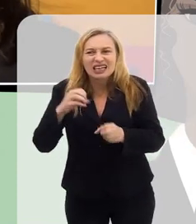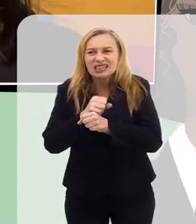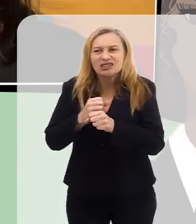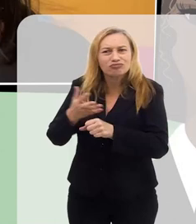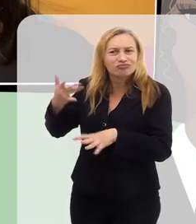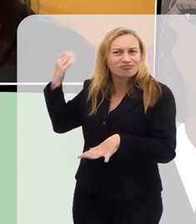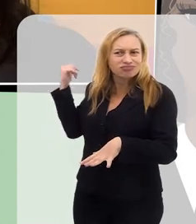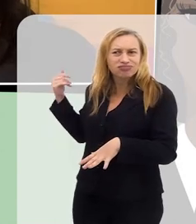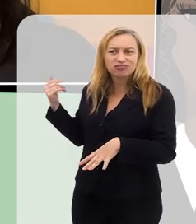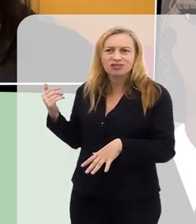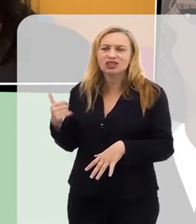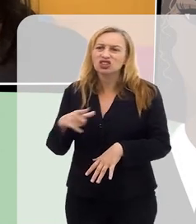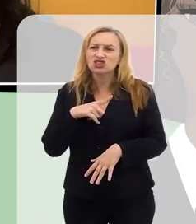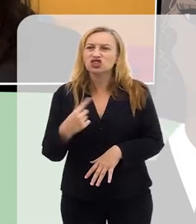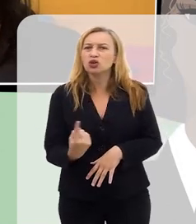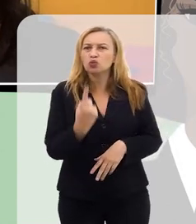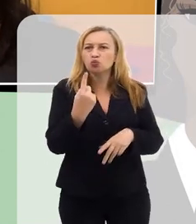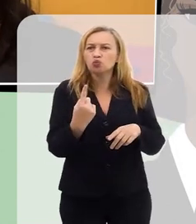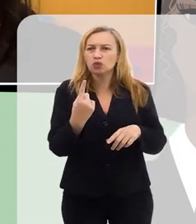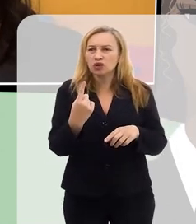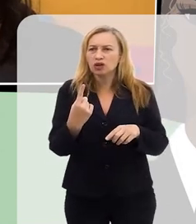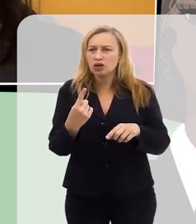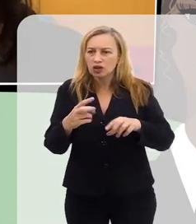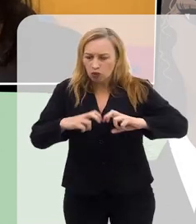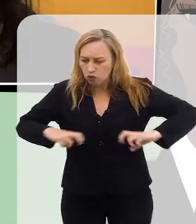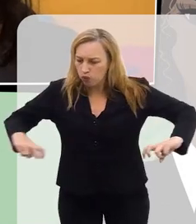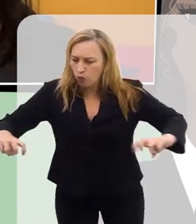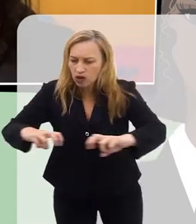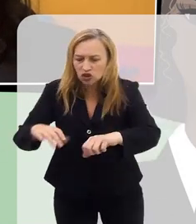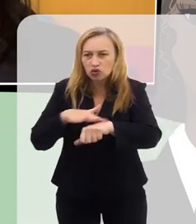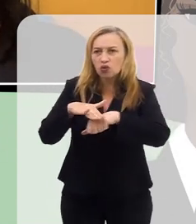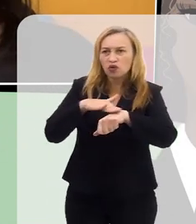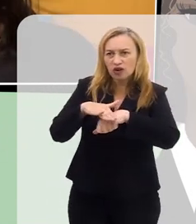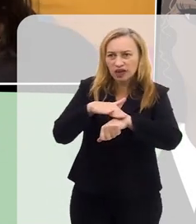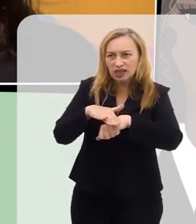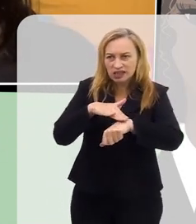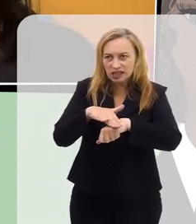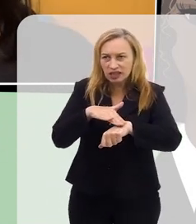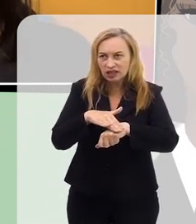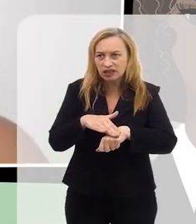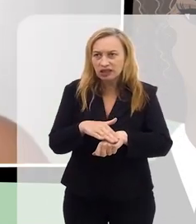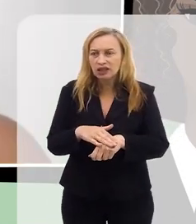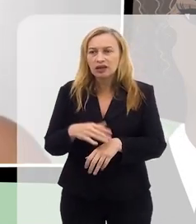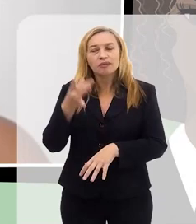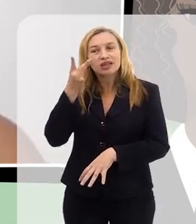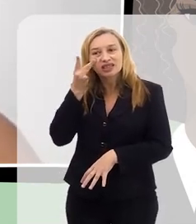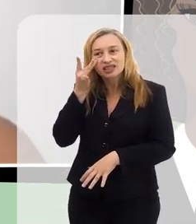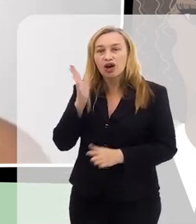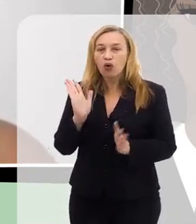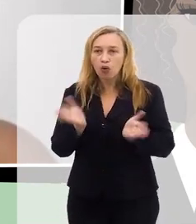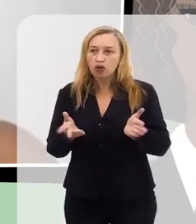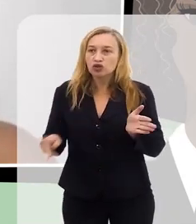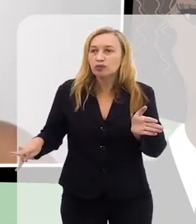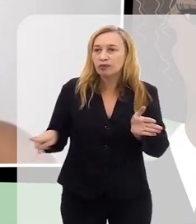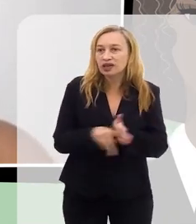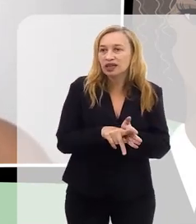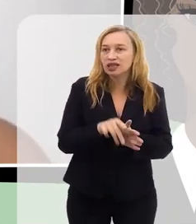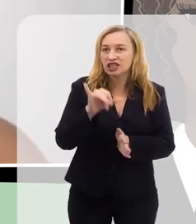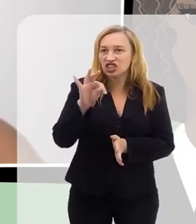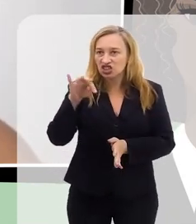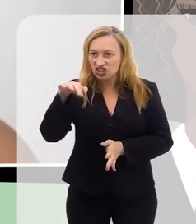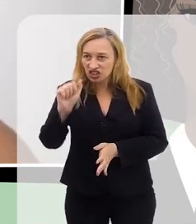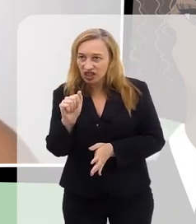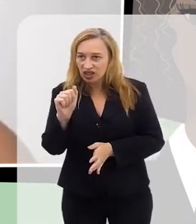Há 10 anos atrás, a gente tinha uma roda presencial, né, sobre maternidade ativa. Que hoje até eu faço parte,